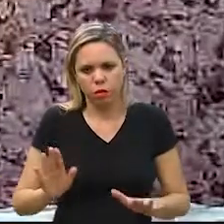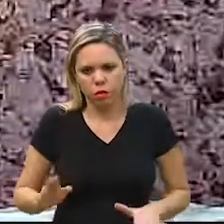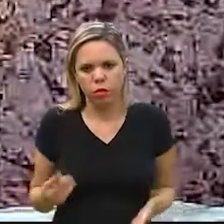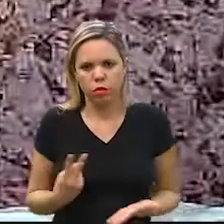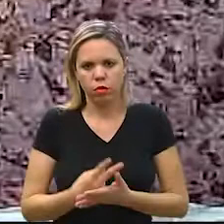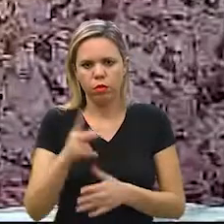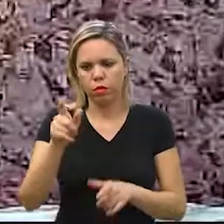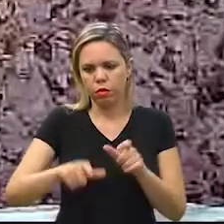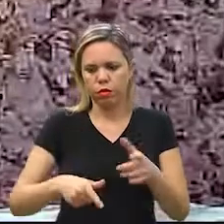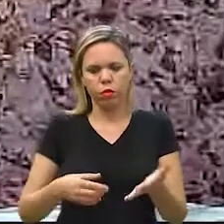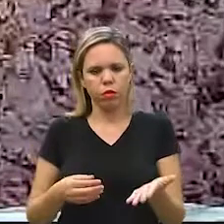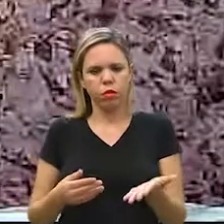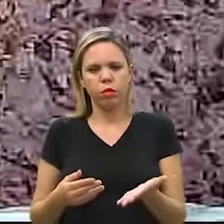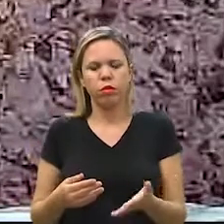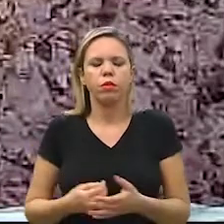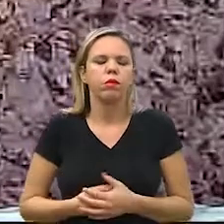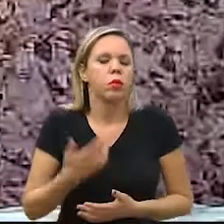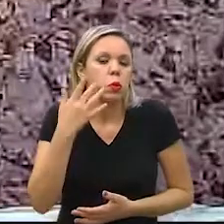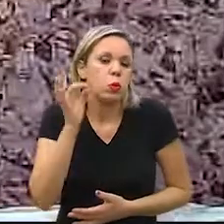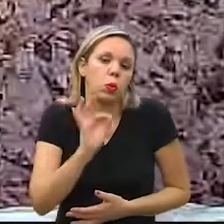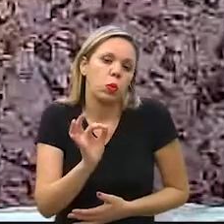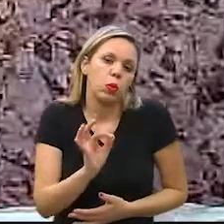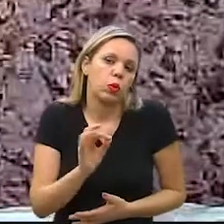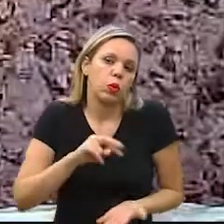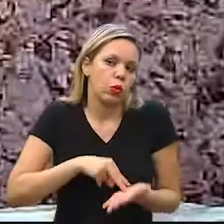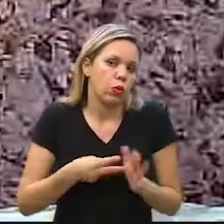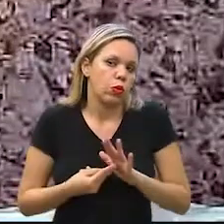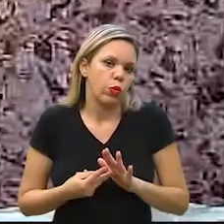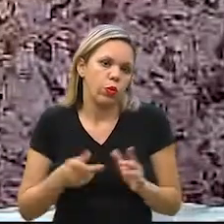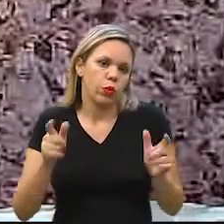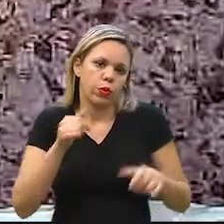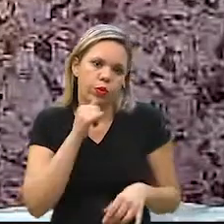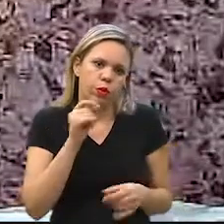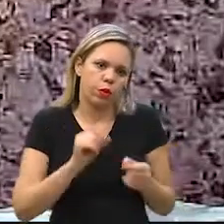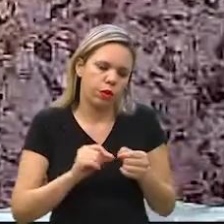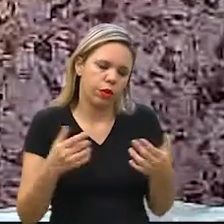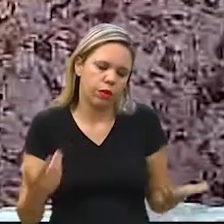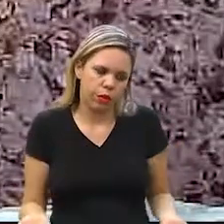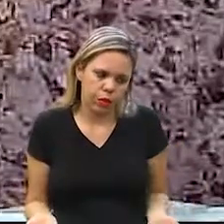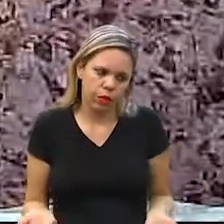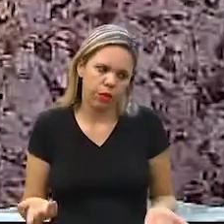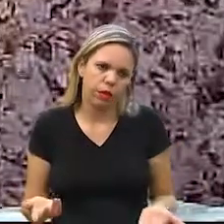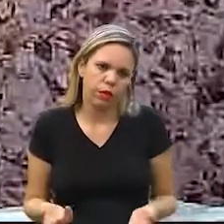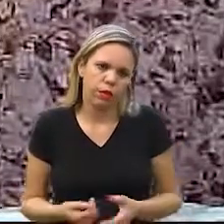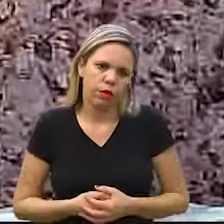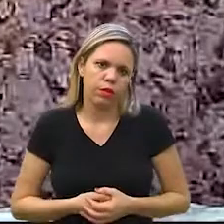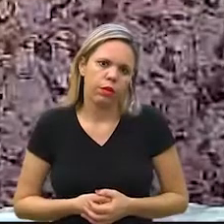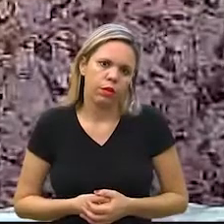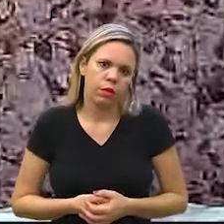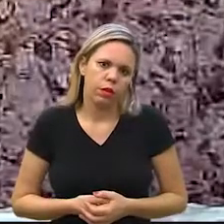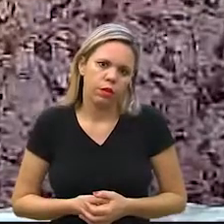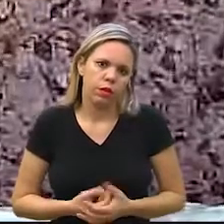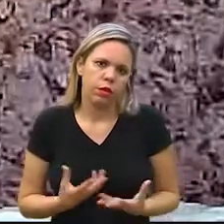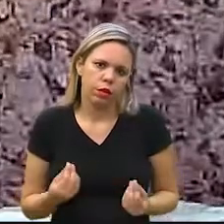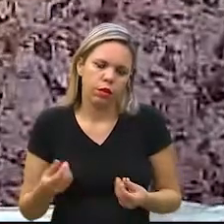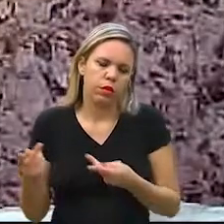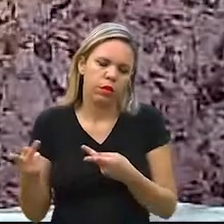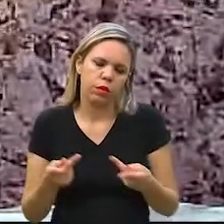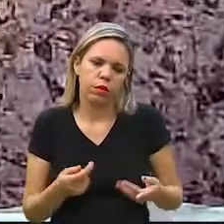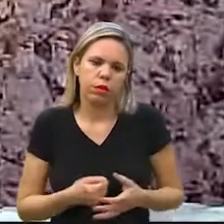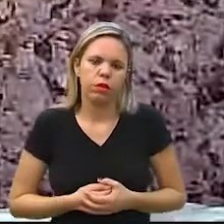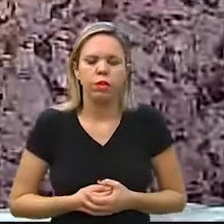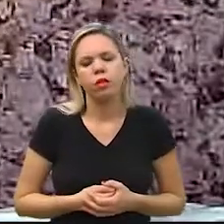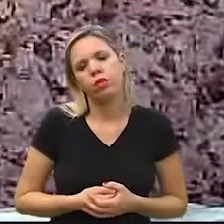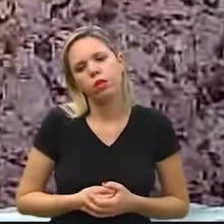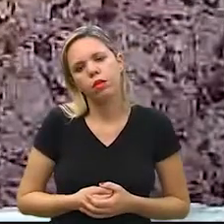ela não acerte exatamente no ponto que a LDO trata, ela vai ser muito bem-vinda